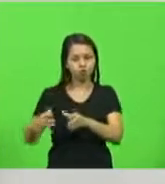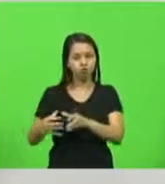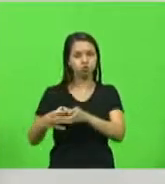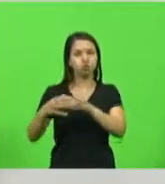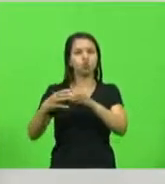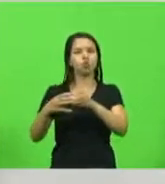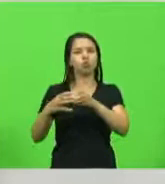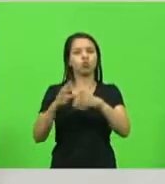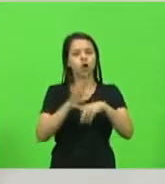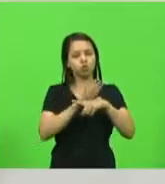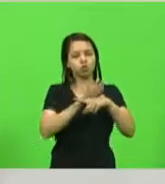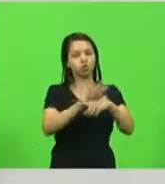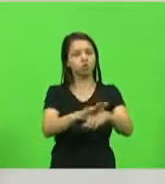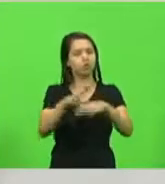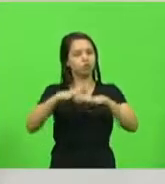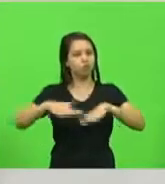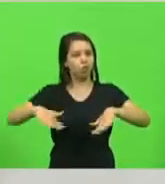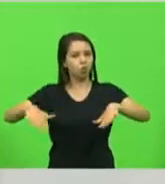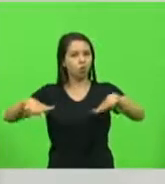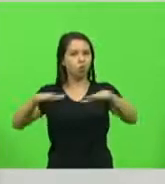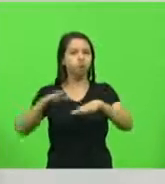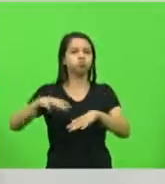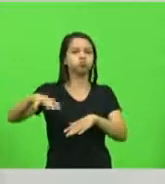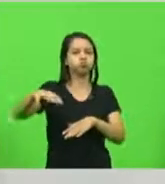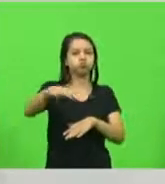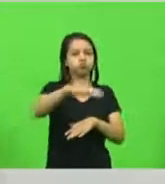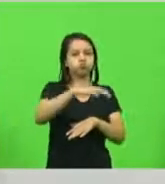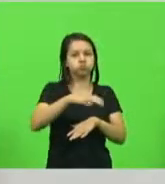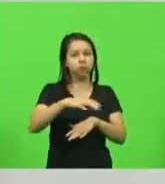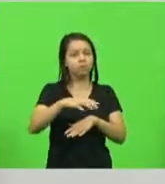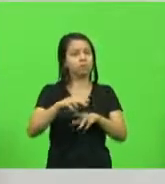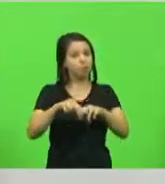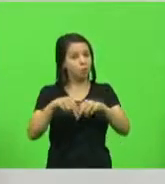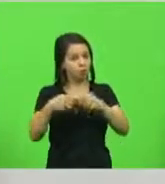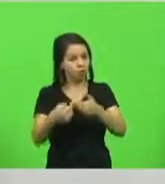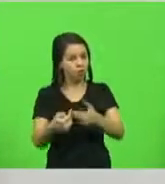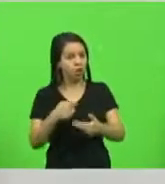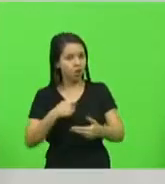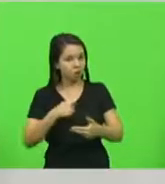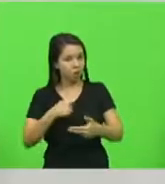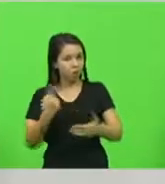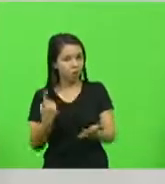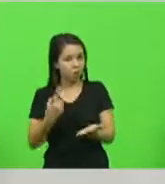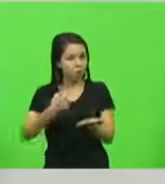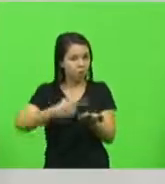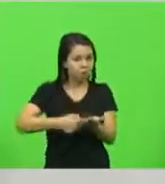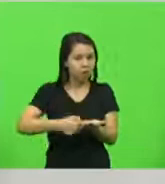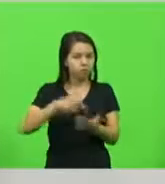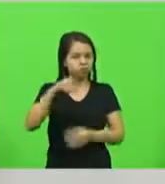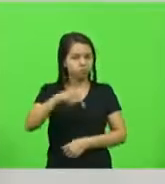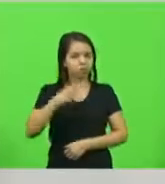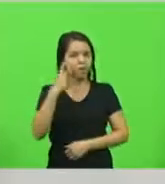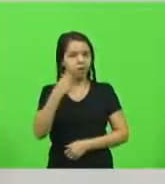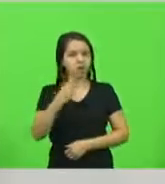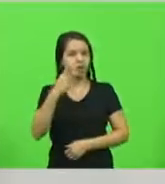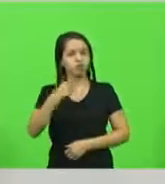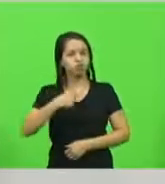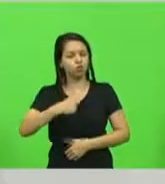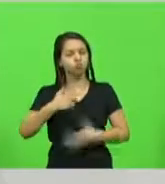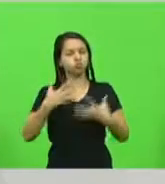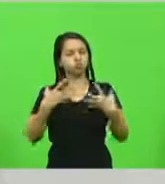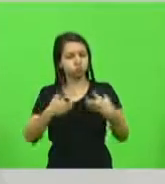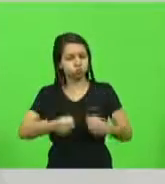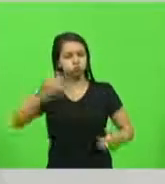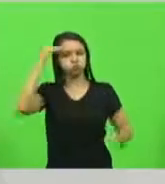regiões. E é por isso que um dos compromissos que assumi com esse Parlamento fiz questão de cumprir. Honrei com os senhores